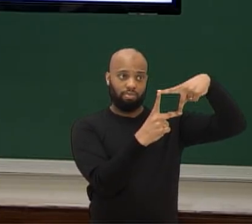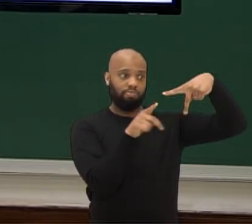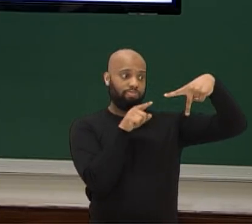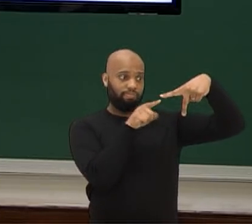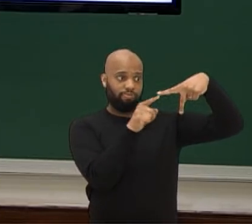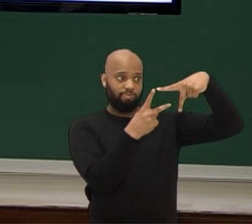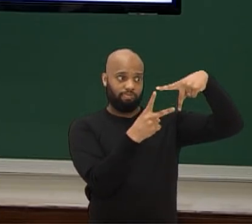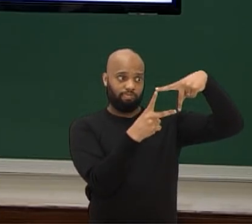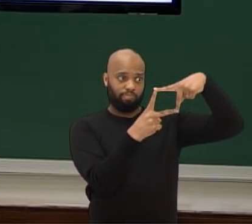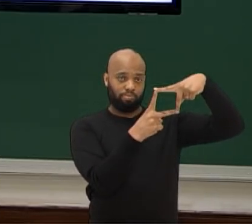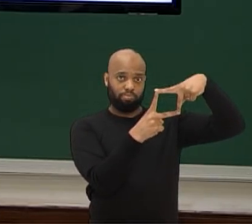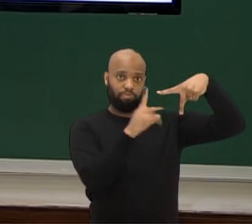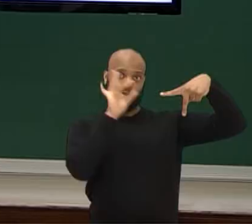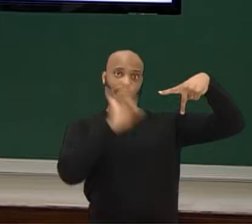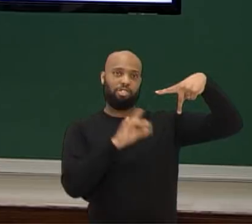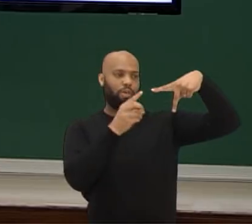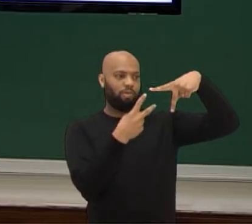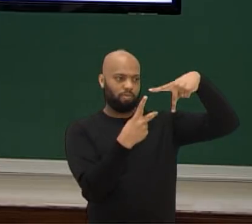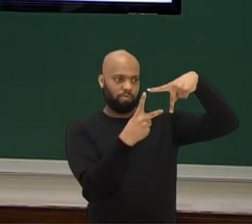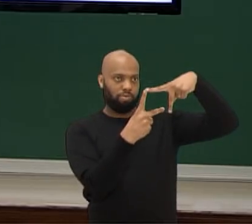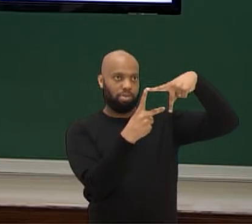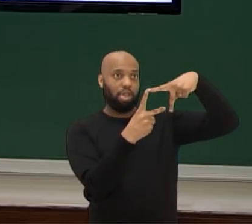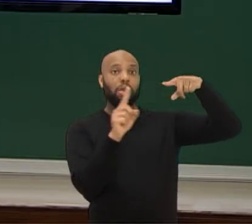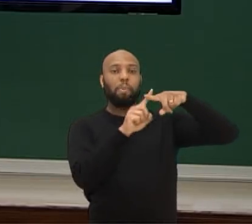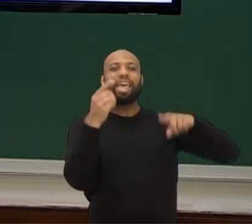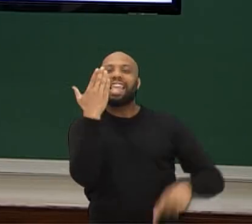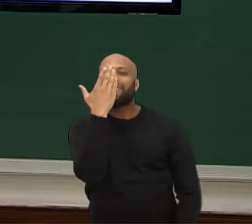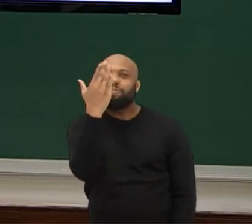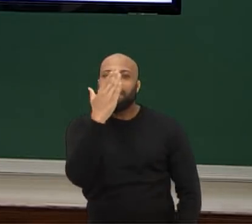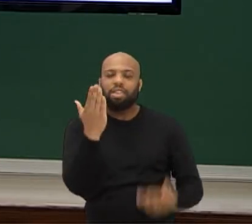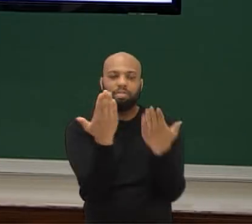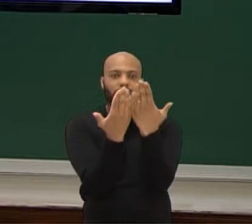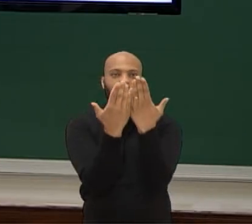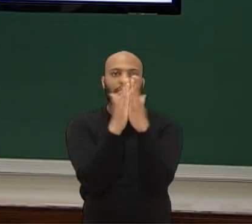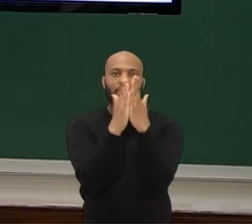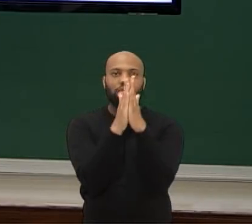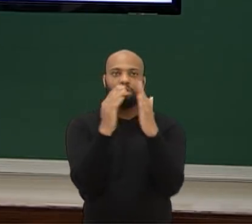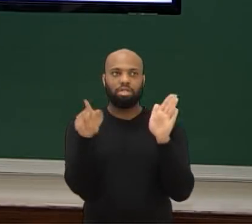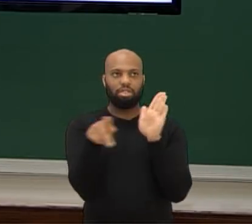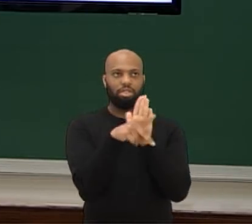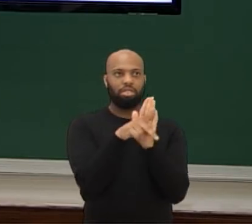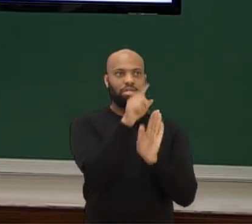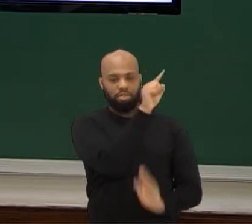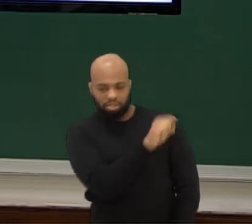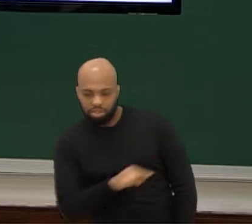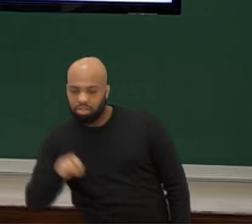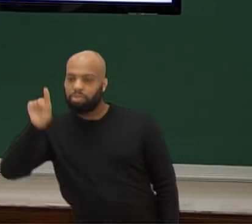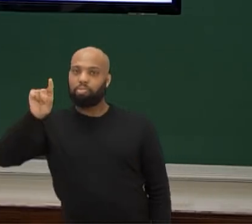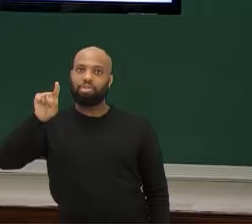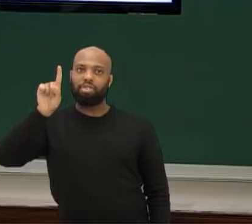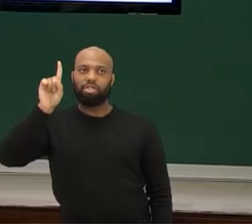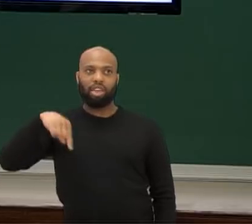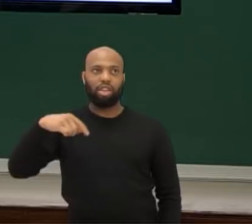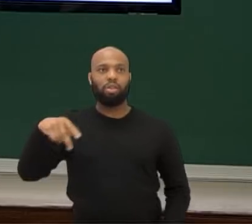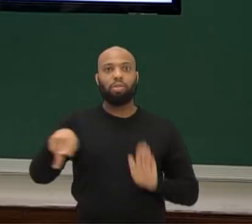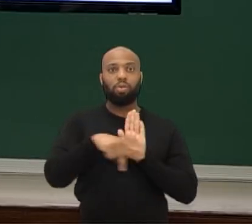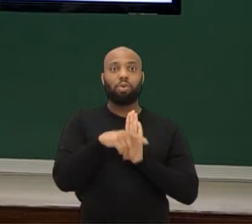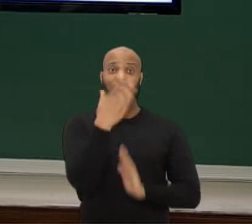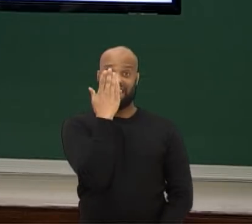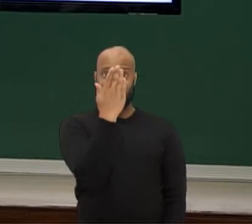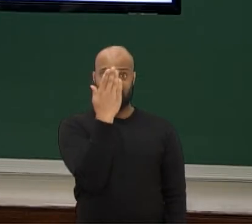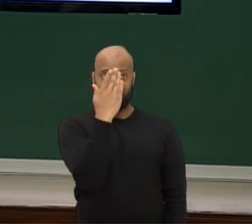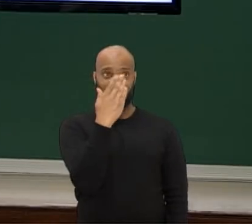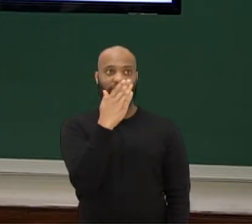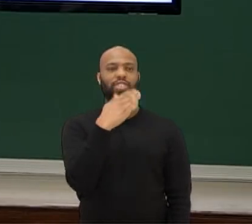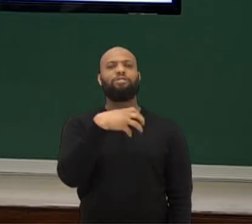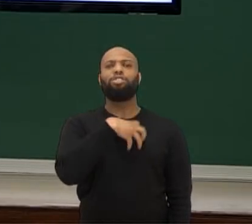a original, o seu reflexo, a sua transformação em reflexo, ela mantém